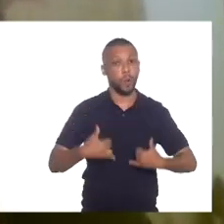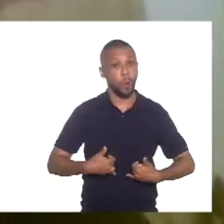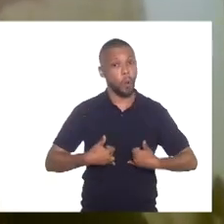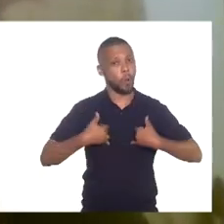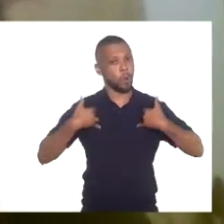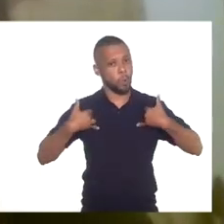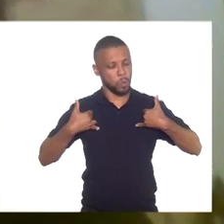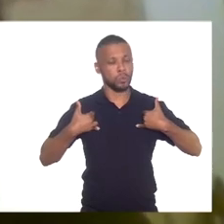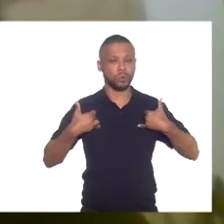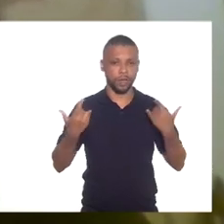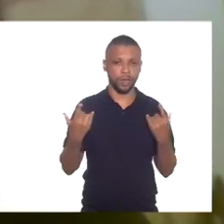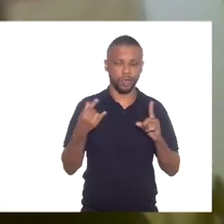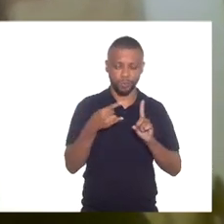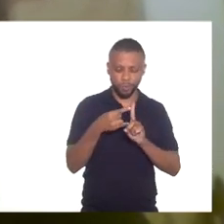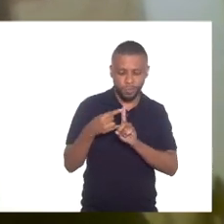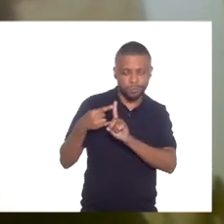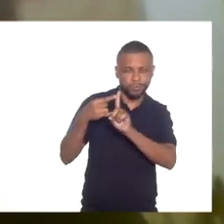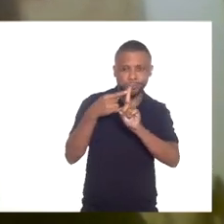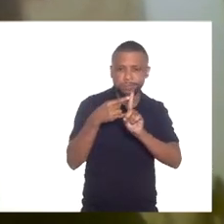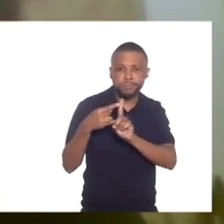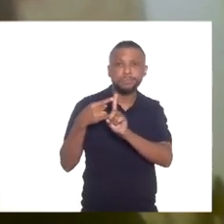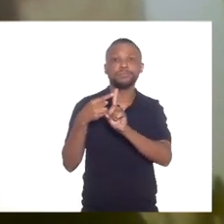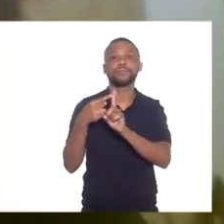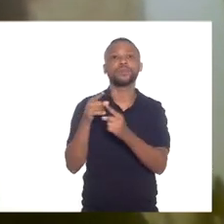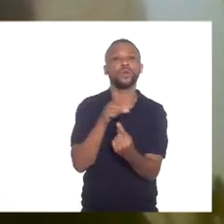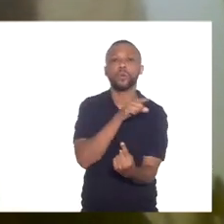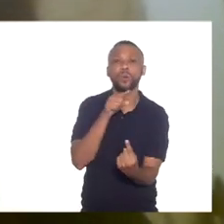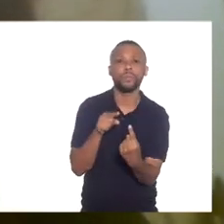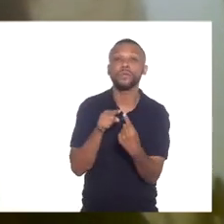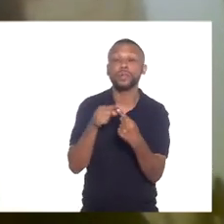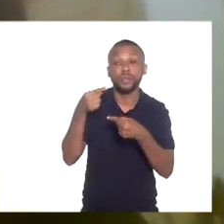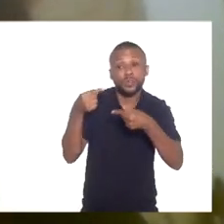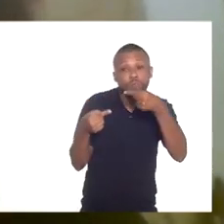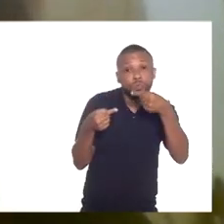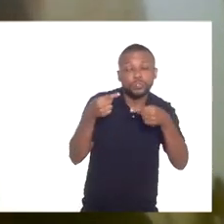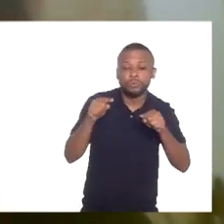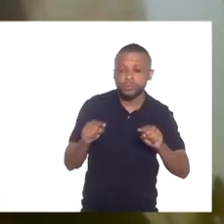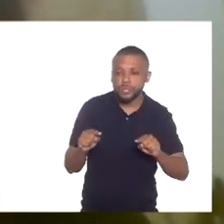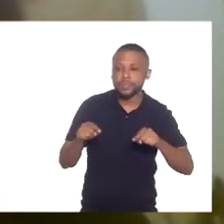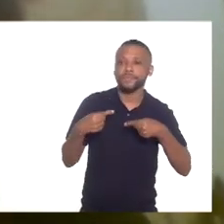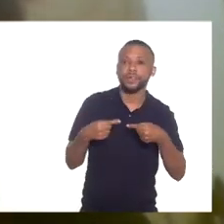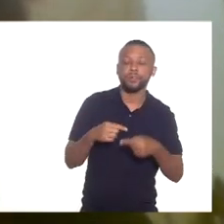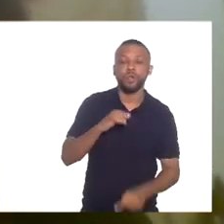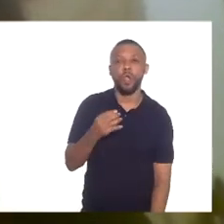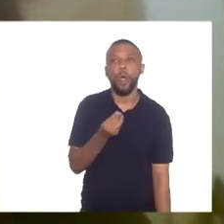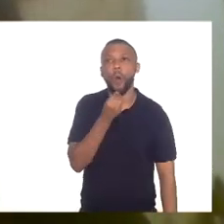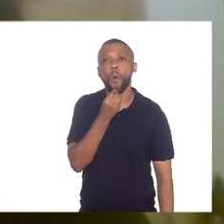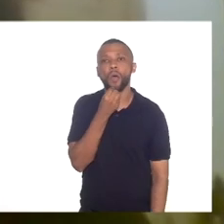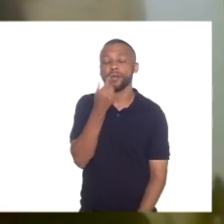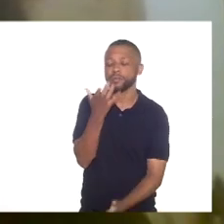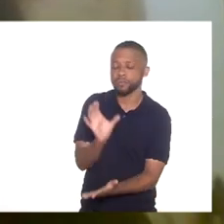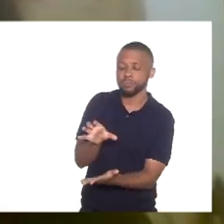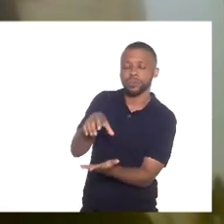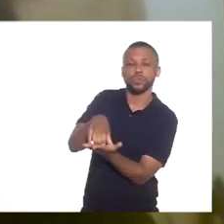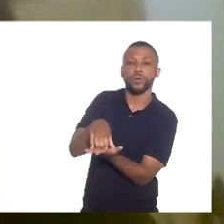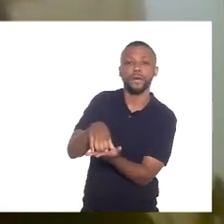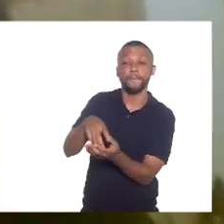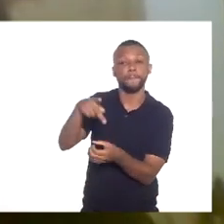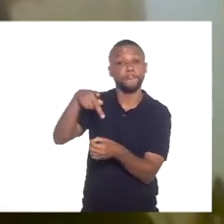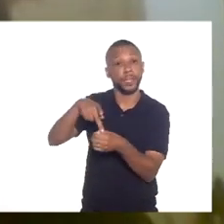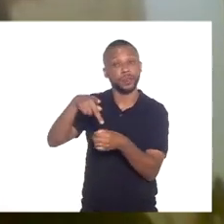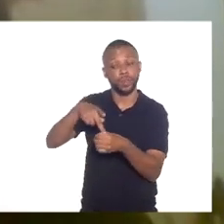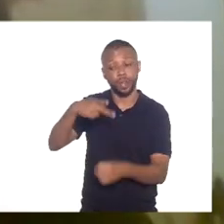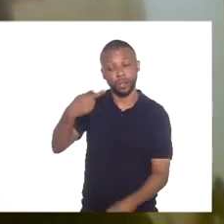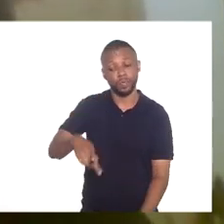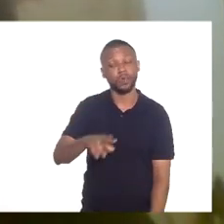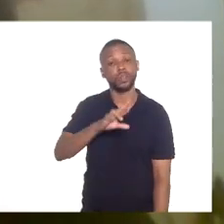aqui para discutir a questão dos desafios e oportunidades do setor petróleo do Rio de Janeiro. Mas